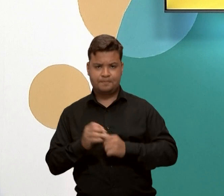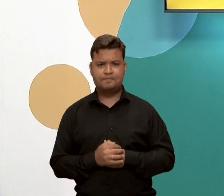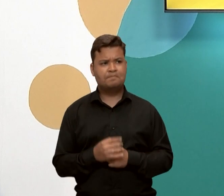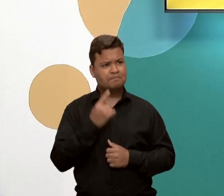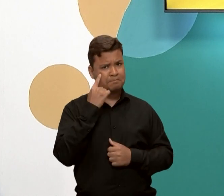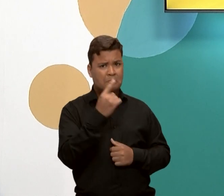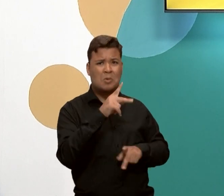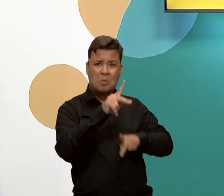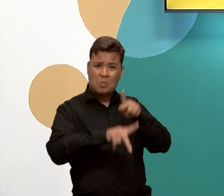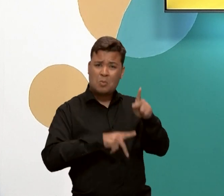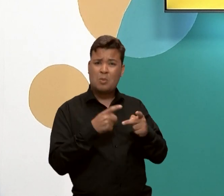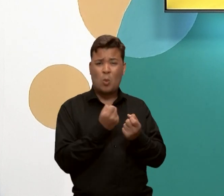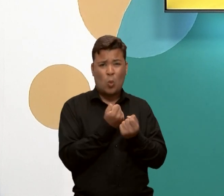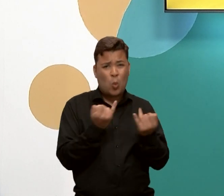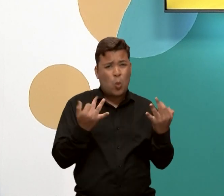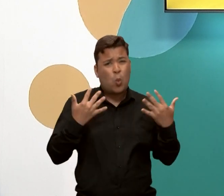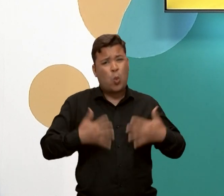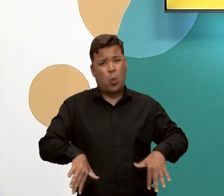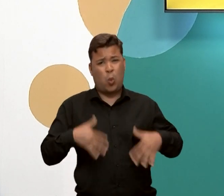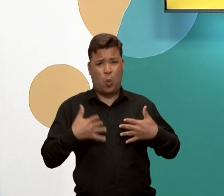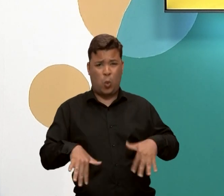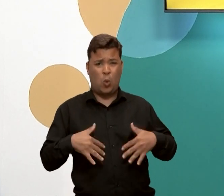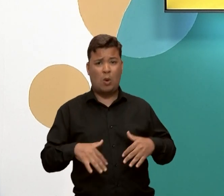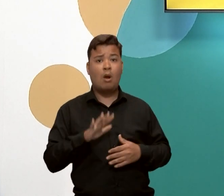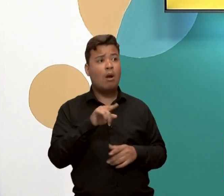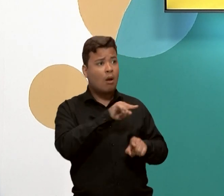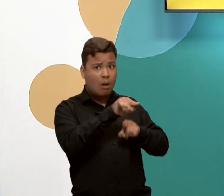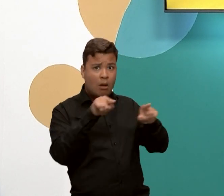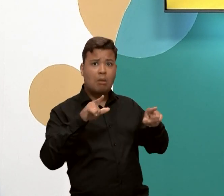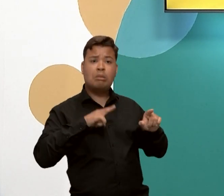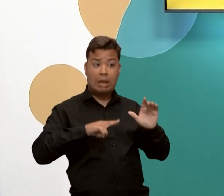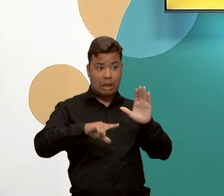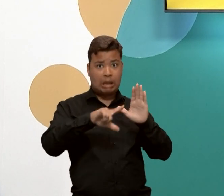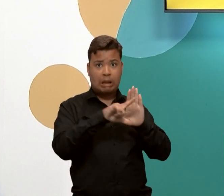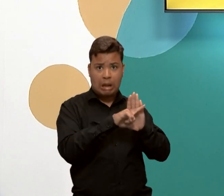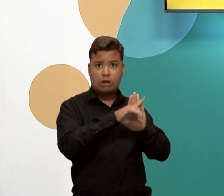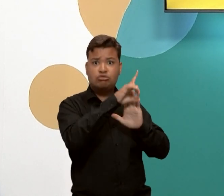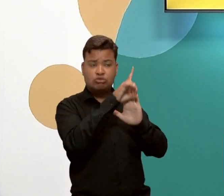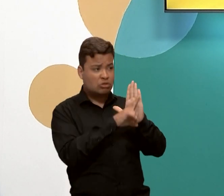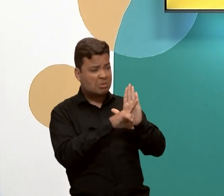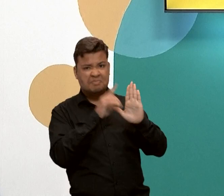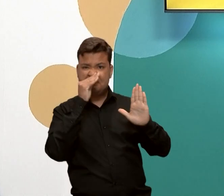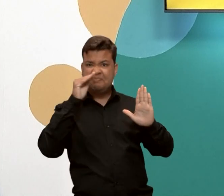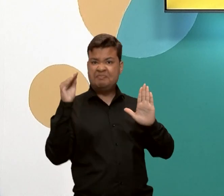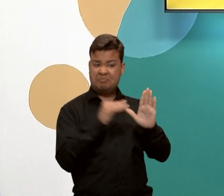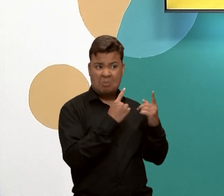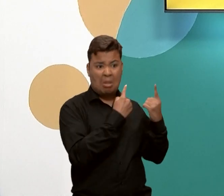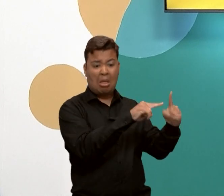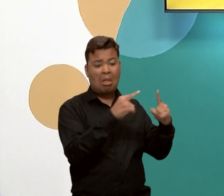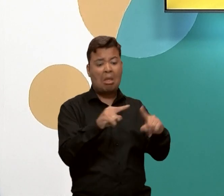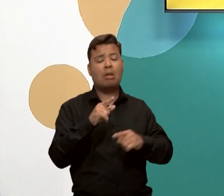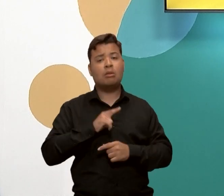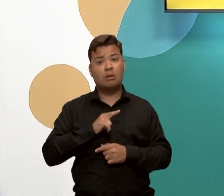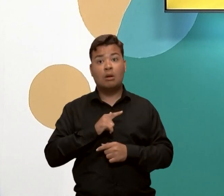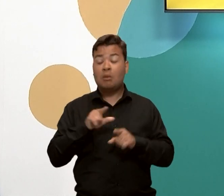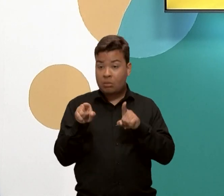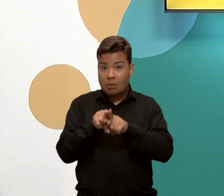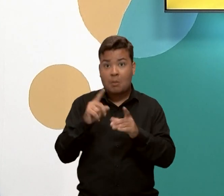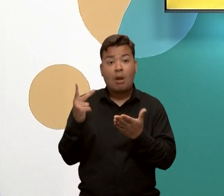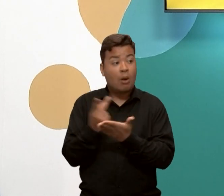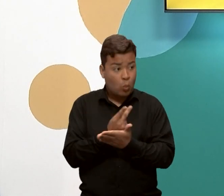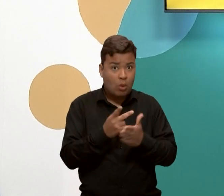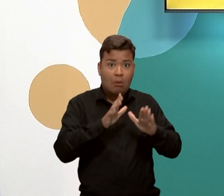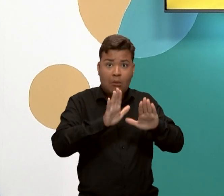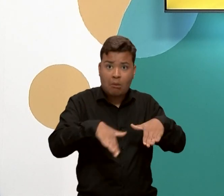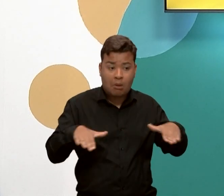da população, essas pessoas ainda sofrem violações dos próprios direitos, inclusive as crianças com